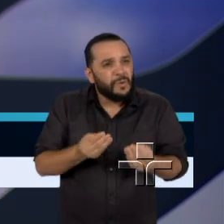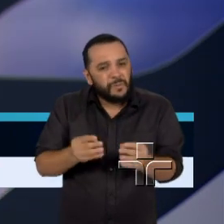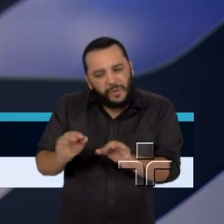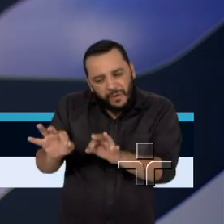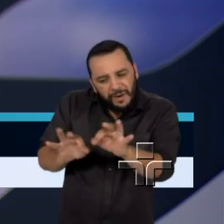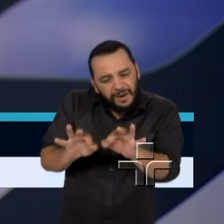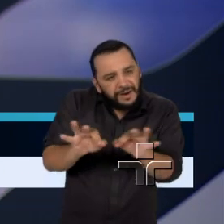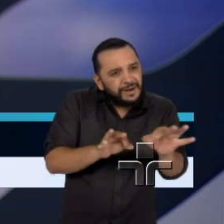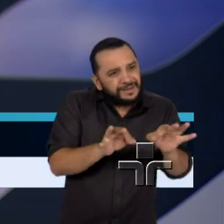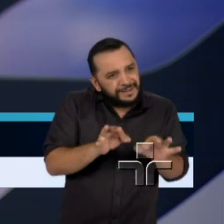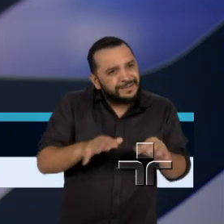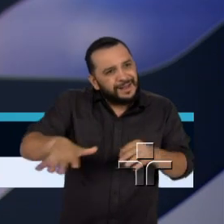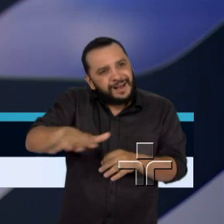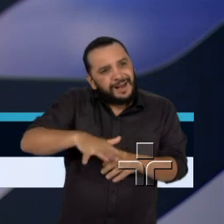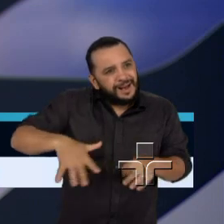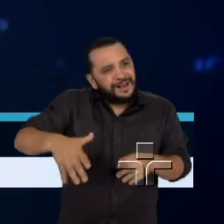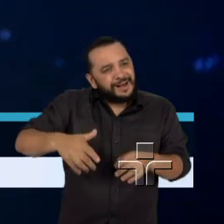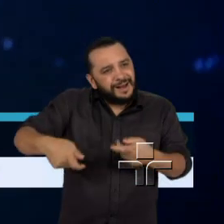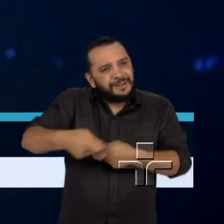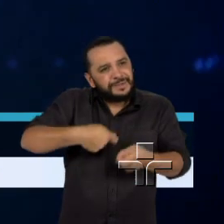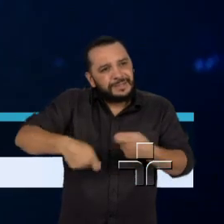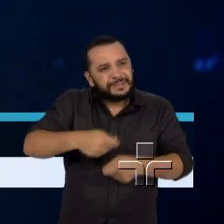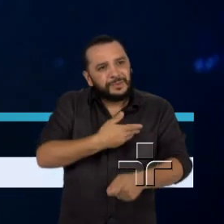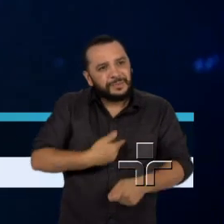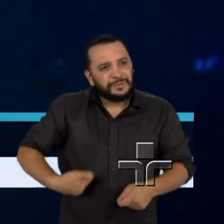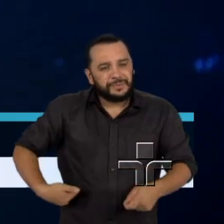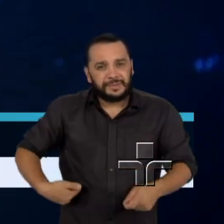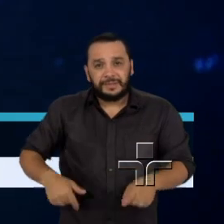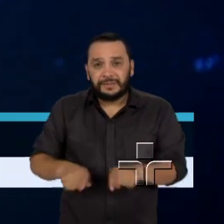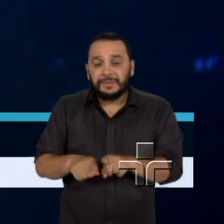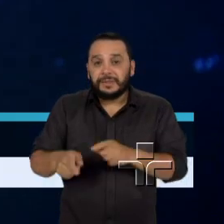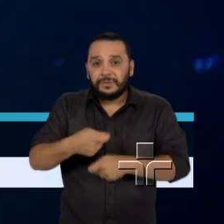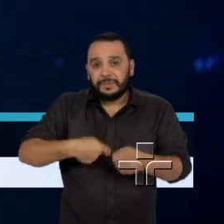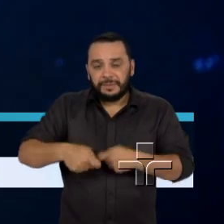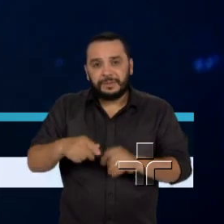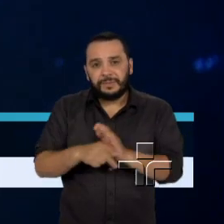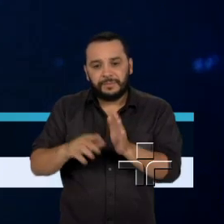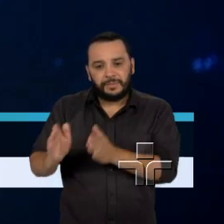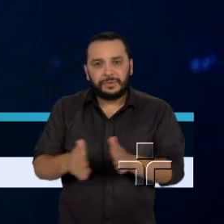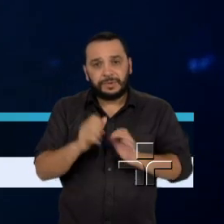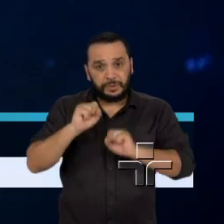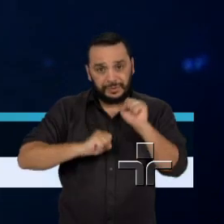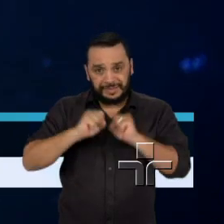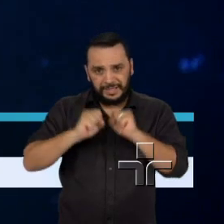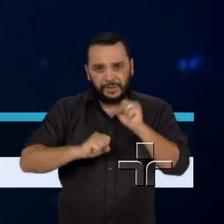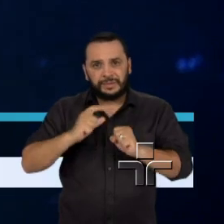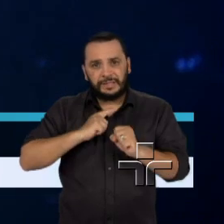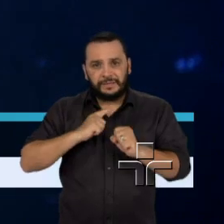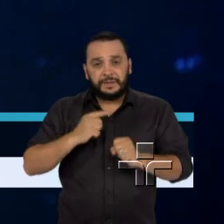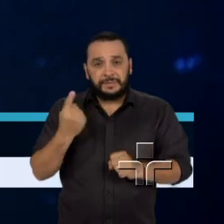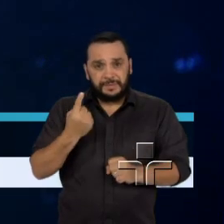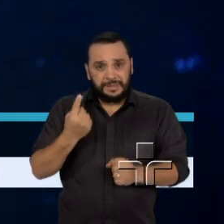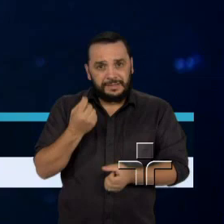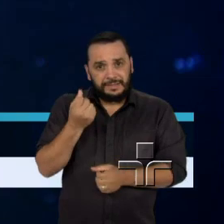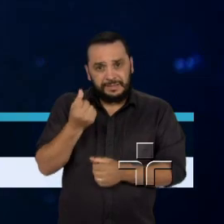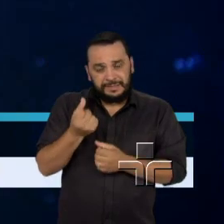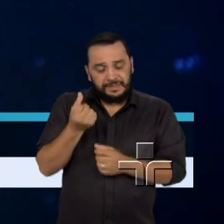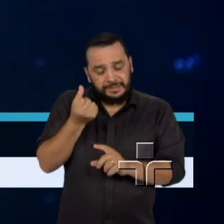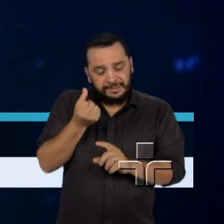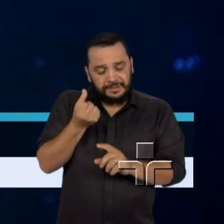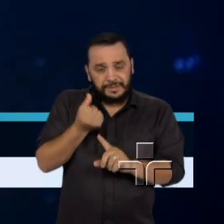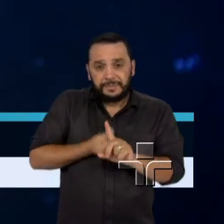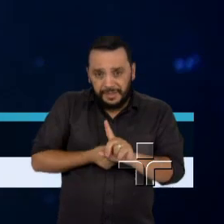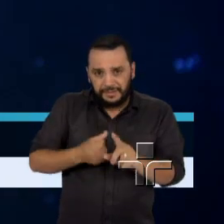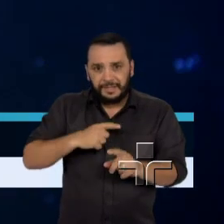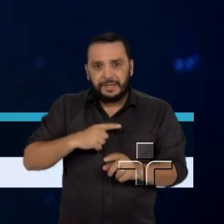organizado dentro da administração. Na economia, a produção industrial fechou o primeiro semestre com uma queda de 1,6%